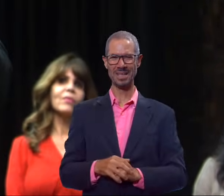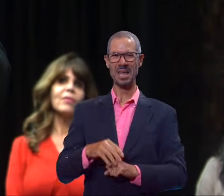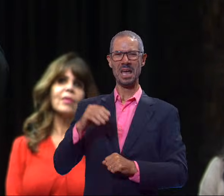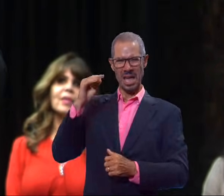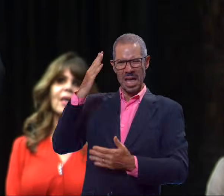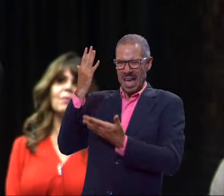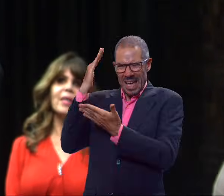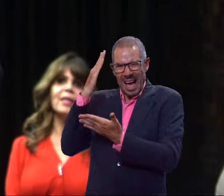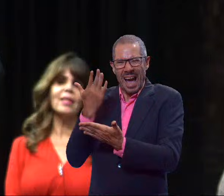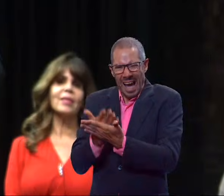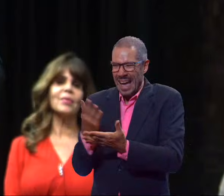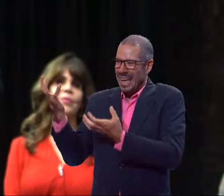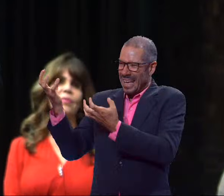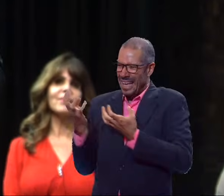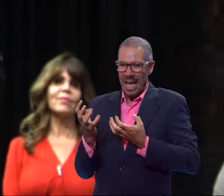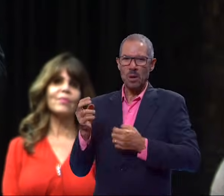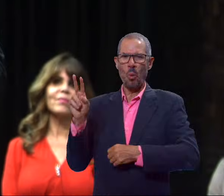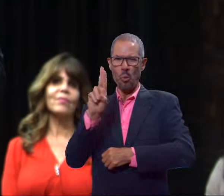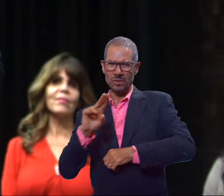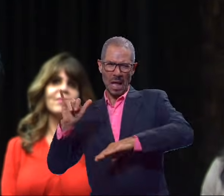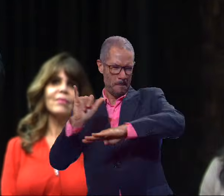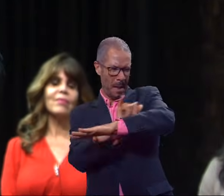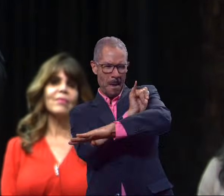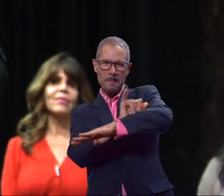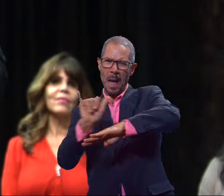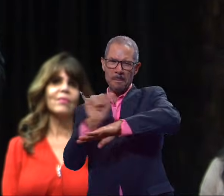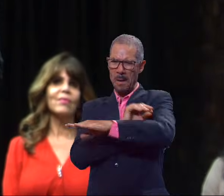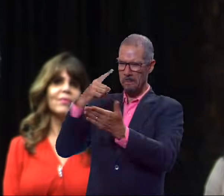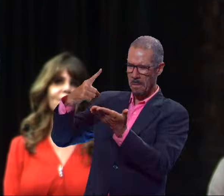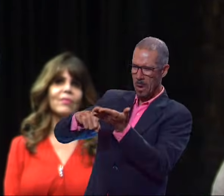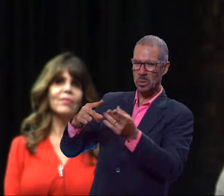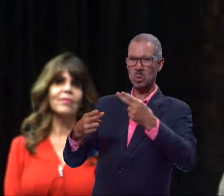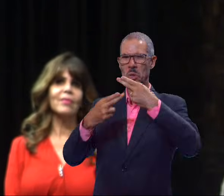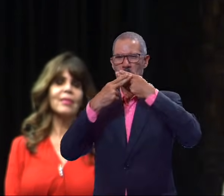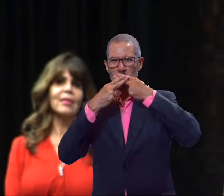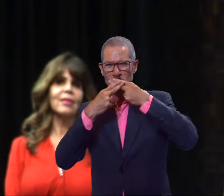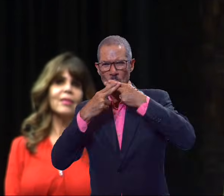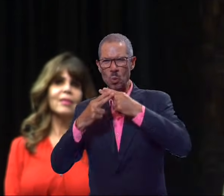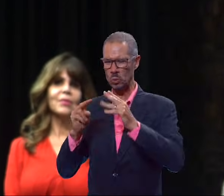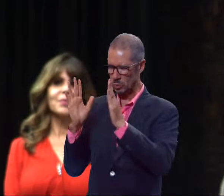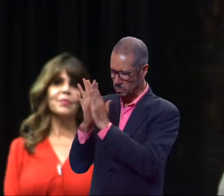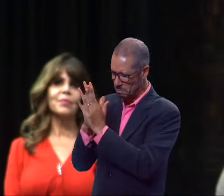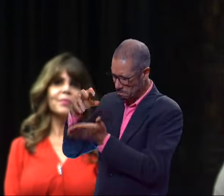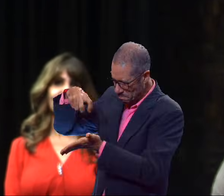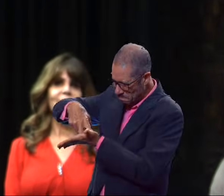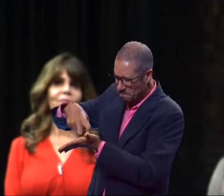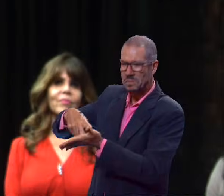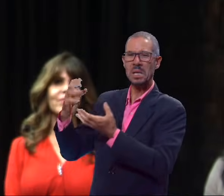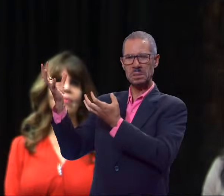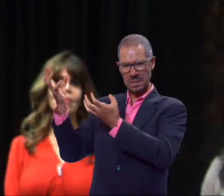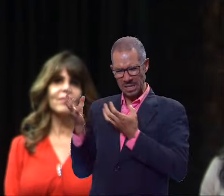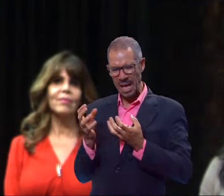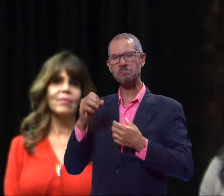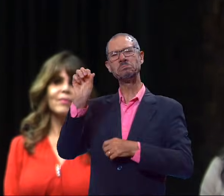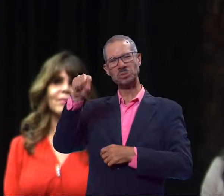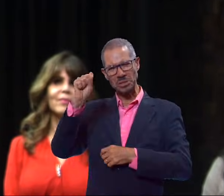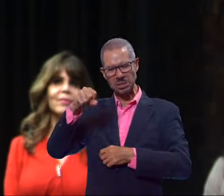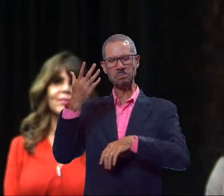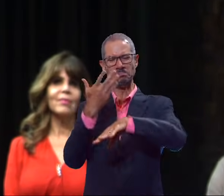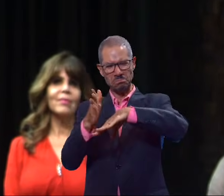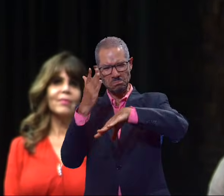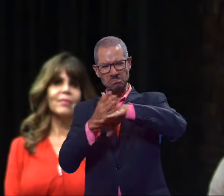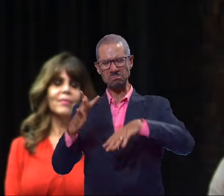Eu quero usar todas as ferramentas. Os votos, os jejuns, as abstinências. Eu quero sim